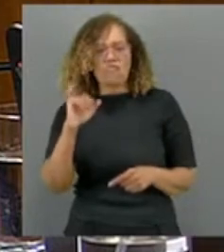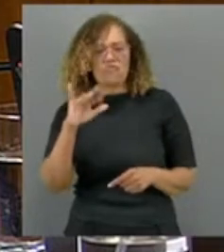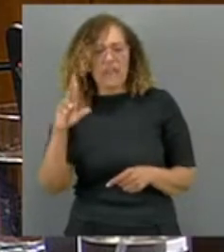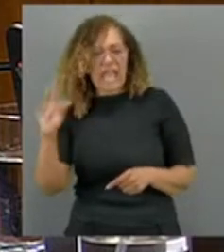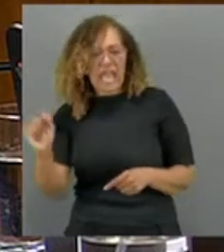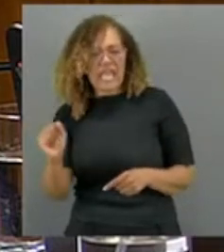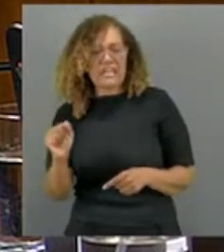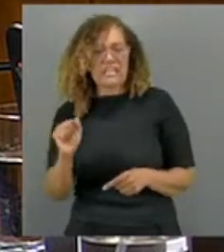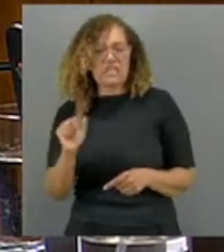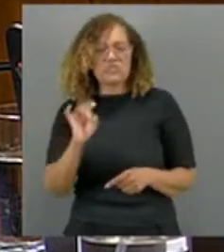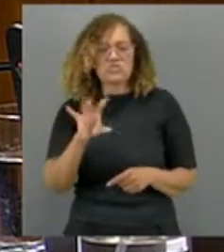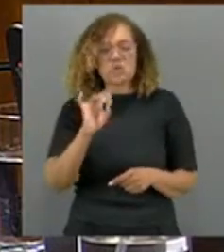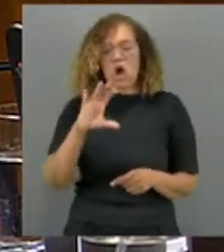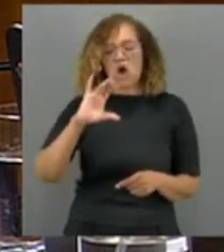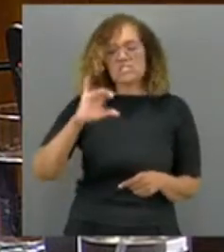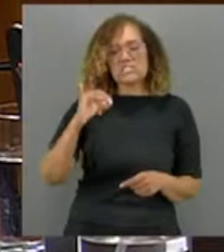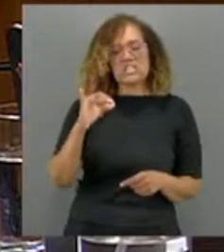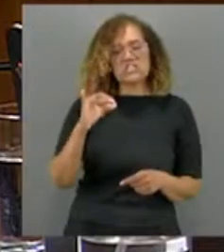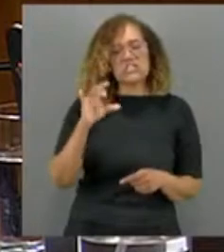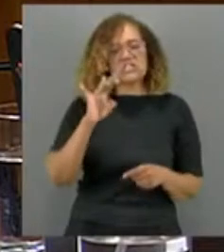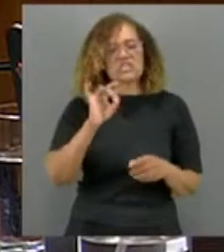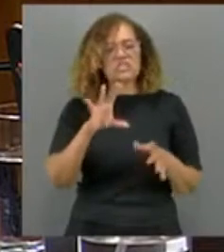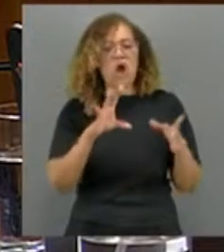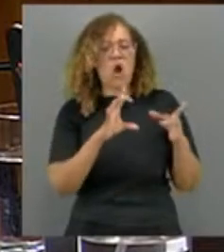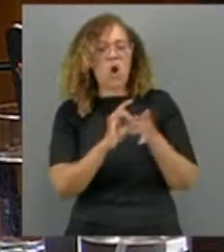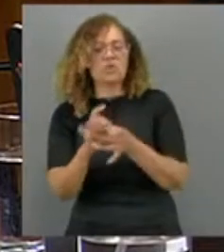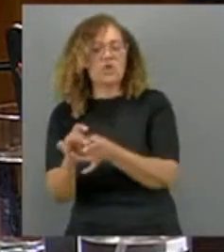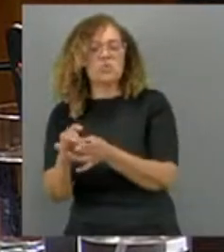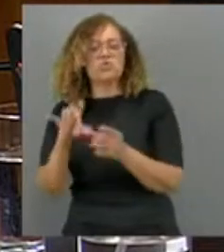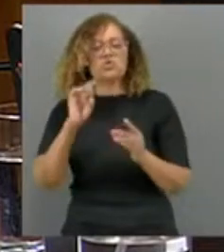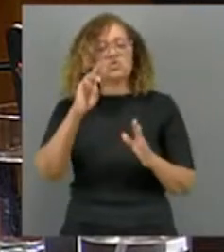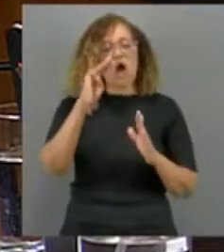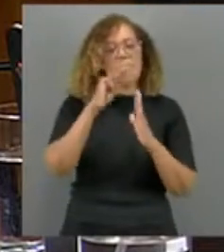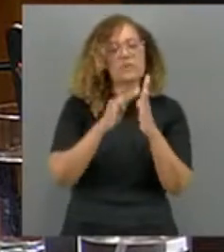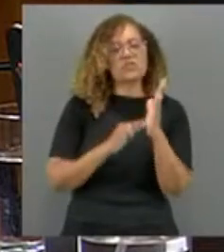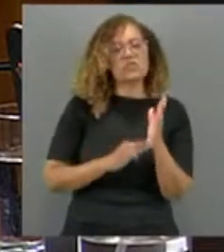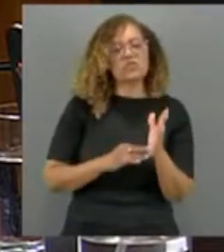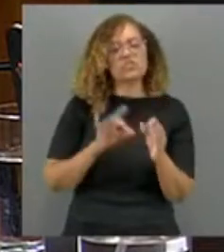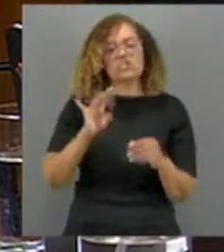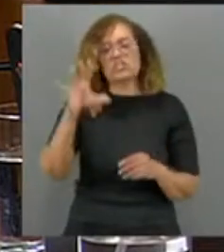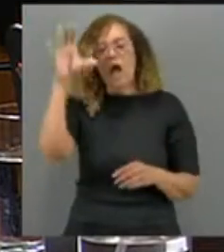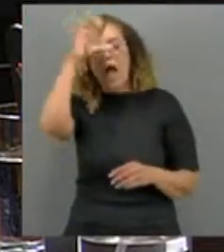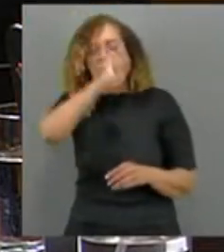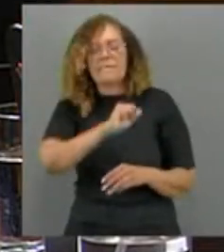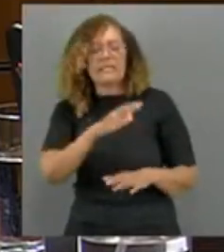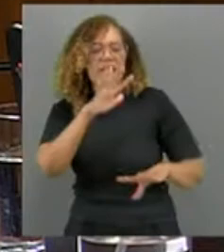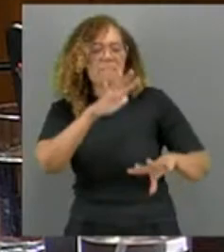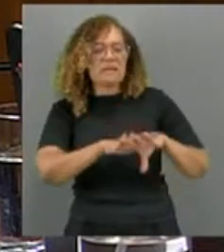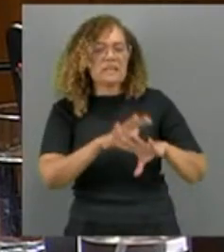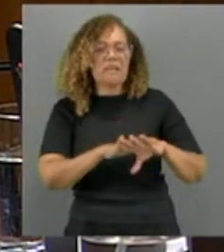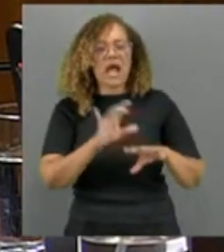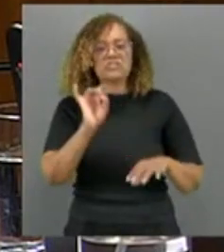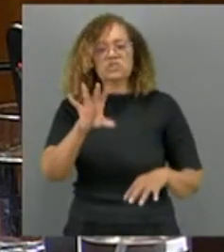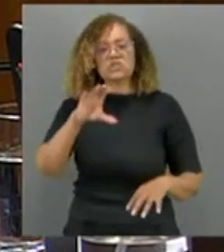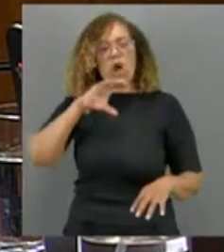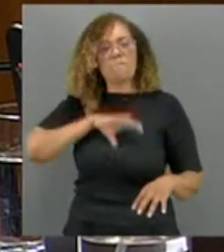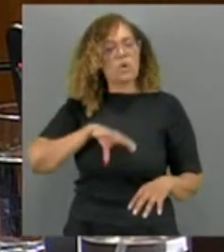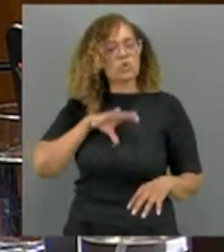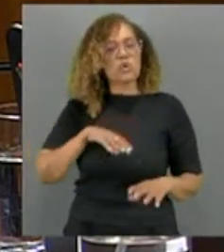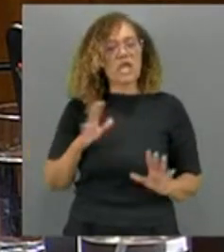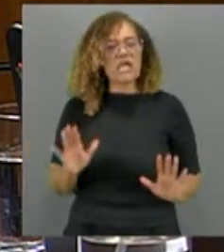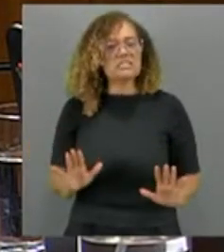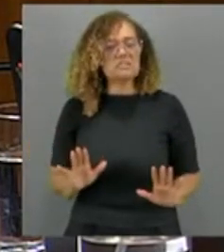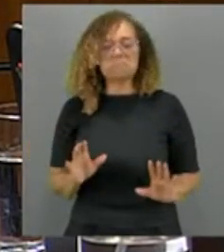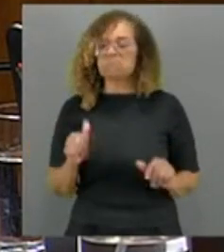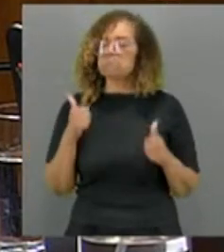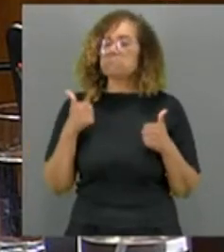da passagem do conteúdo, da metodologia adequada para o aluno aprender o que é matemática e português. E aí